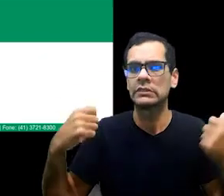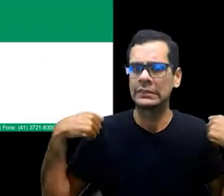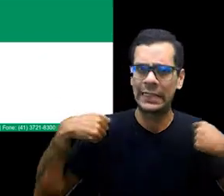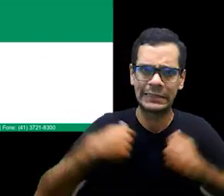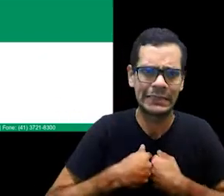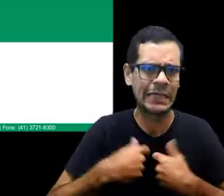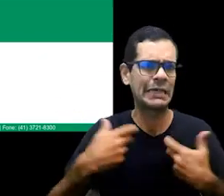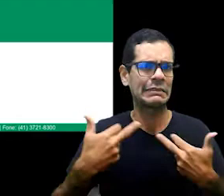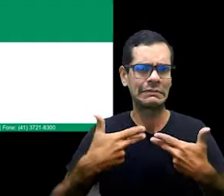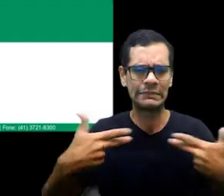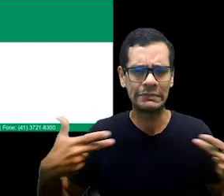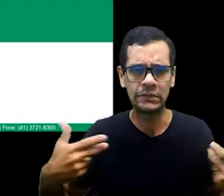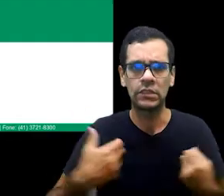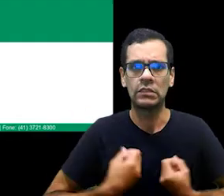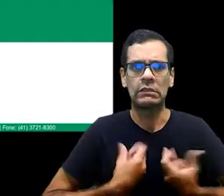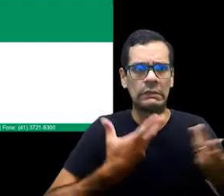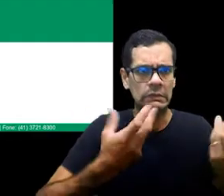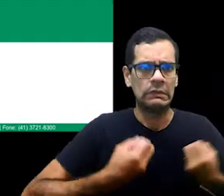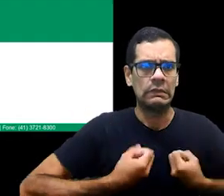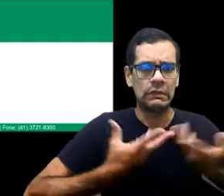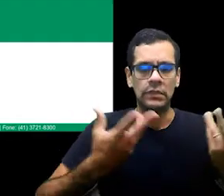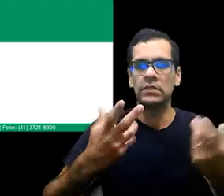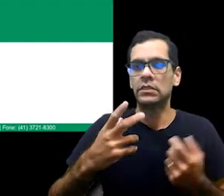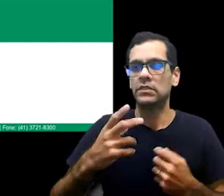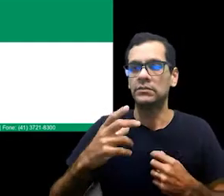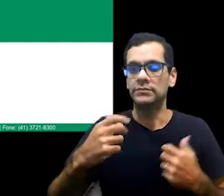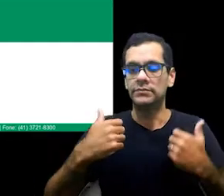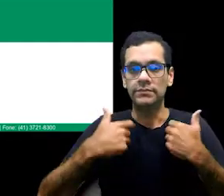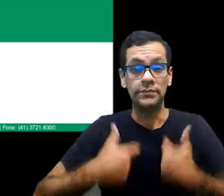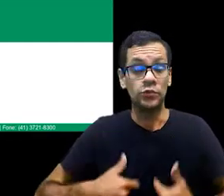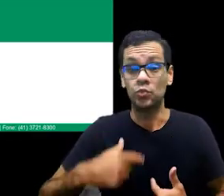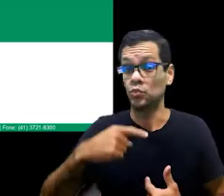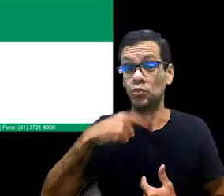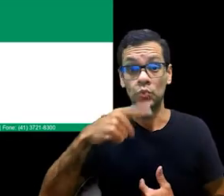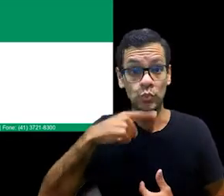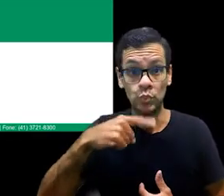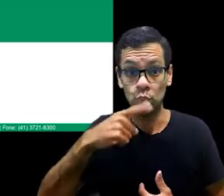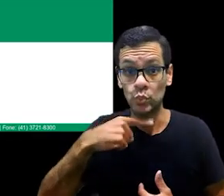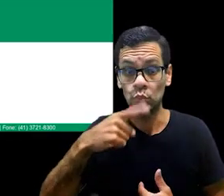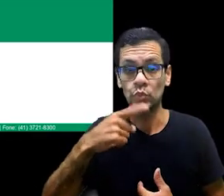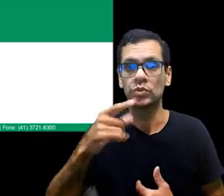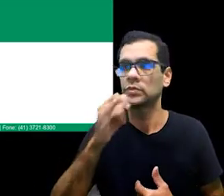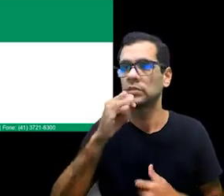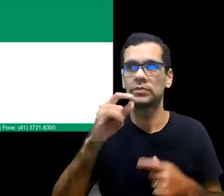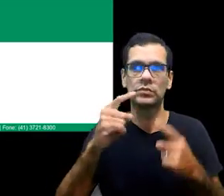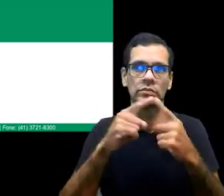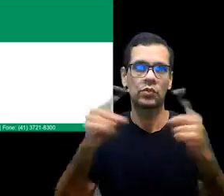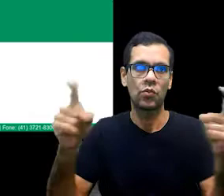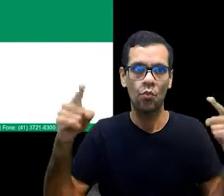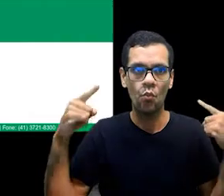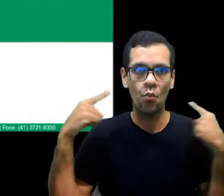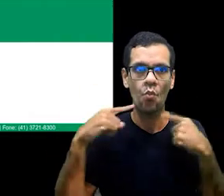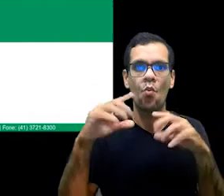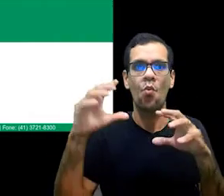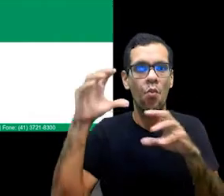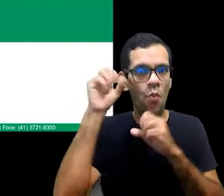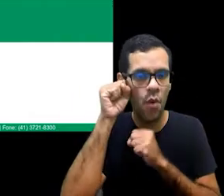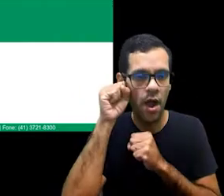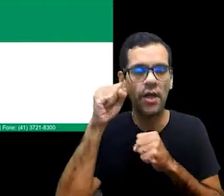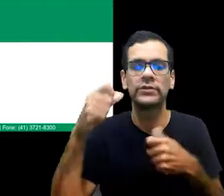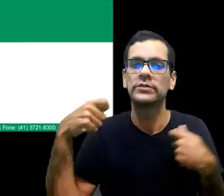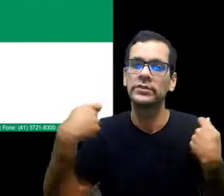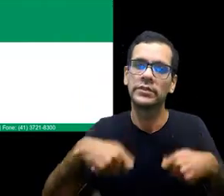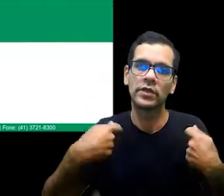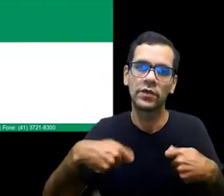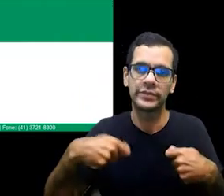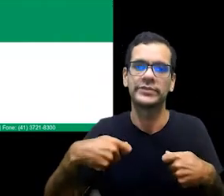jogamos mais energia para fora. Evidentemente, nosso corpo não é capaz de aquecer o quarto em que nós estamos, e